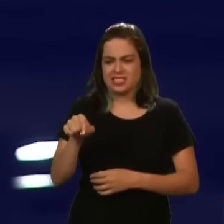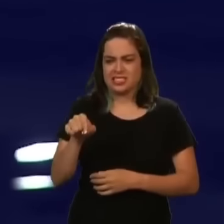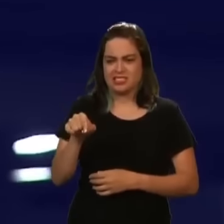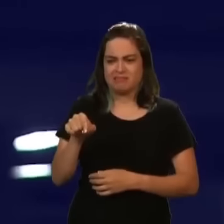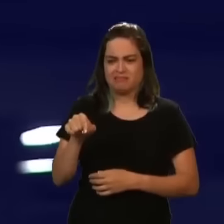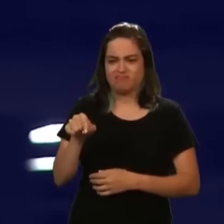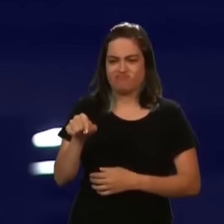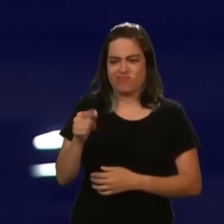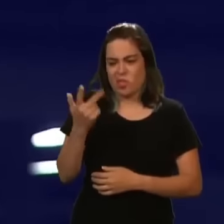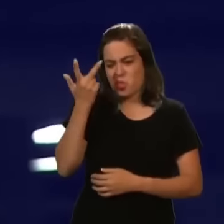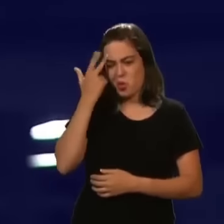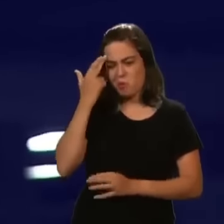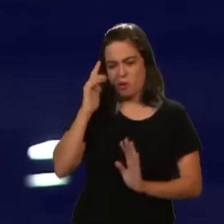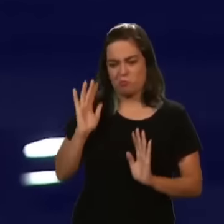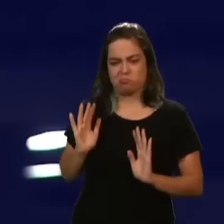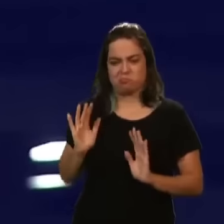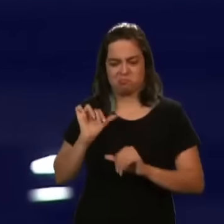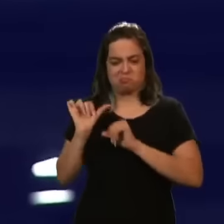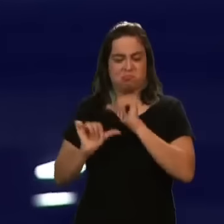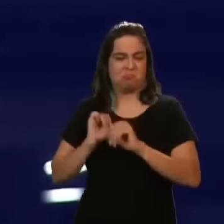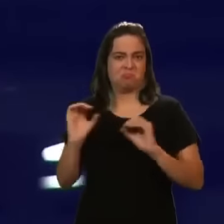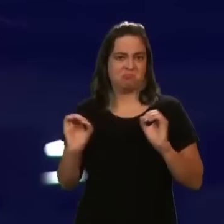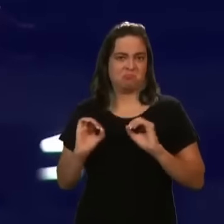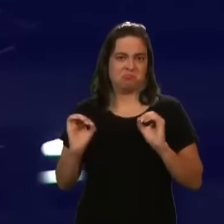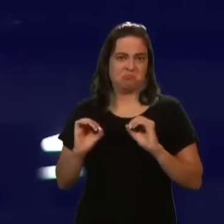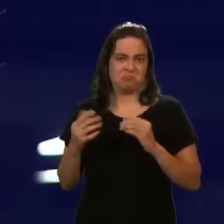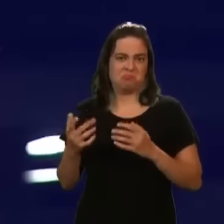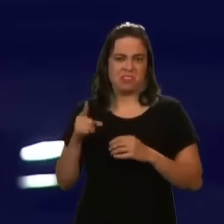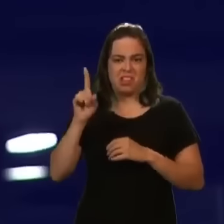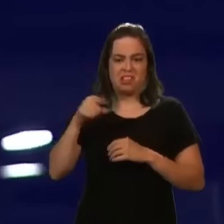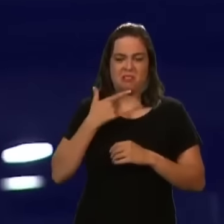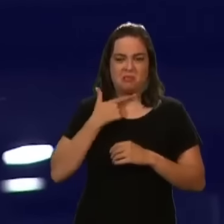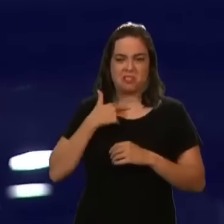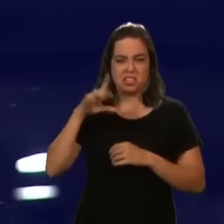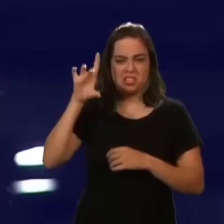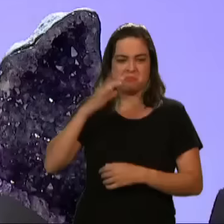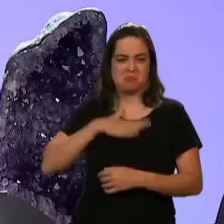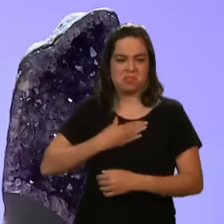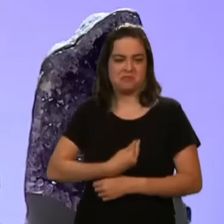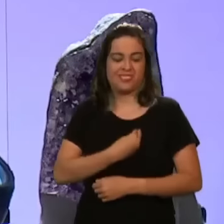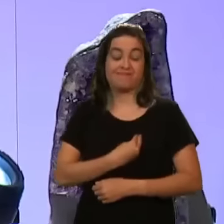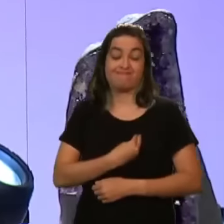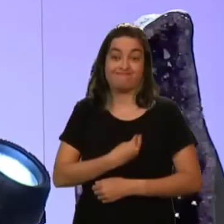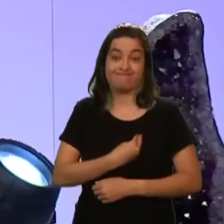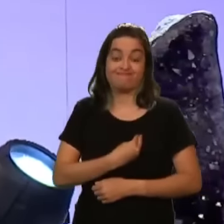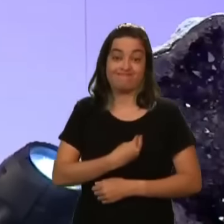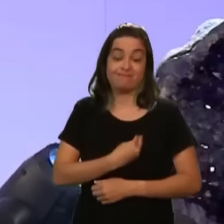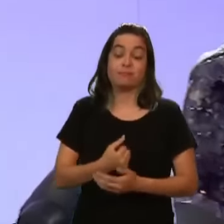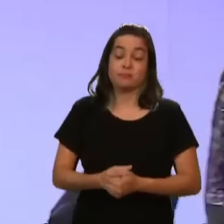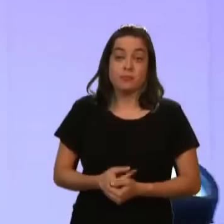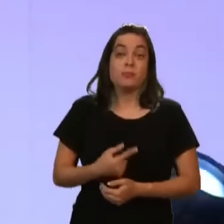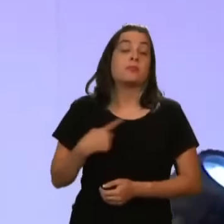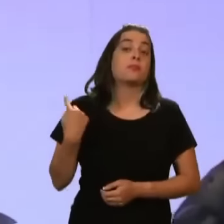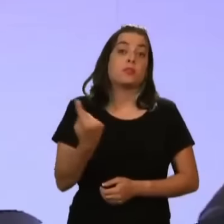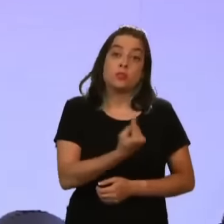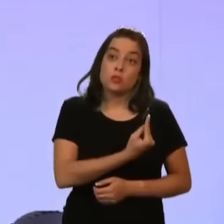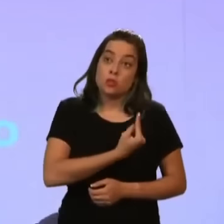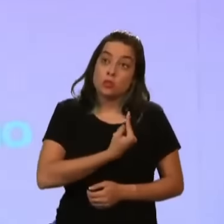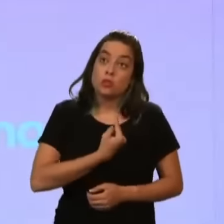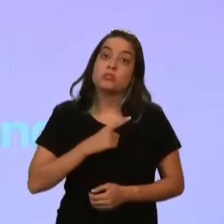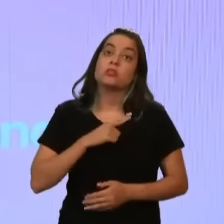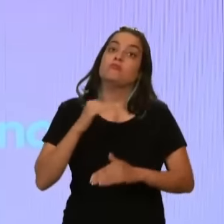seu normal, que esse é o projeto de Deus para você. Então, nós somos formadas também por